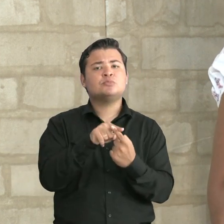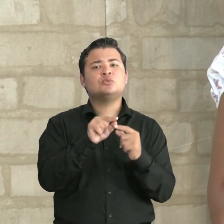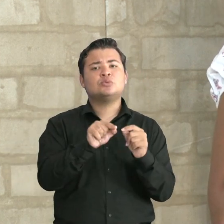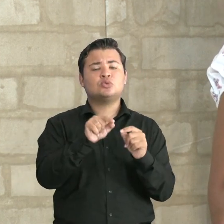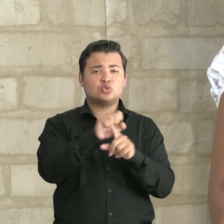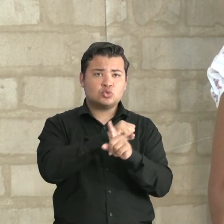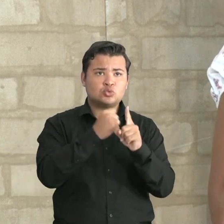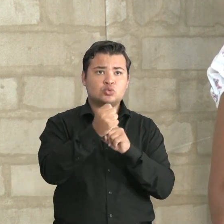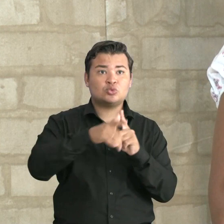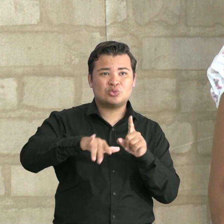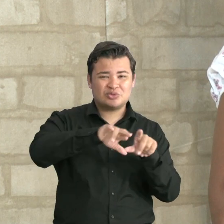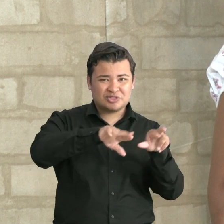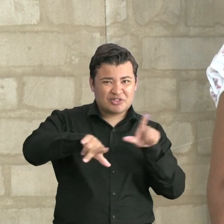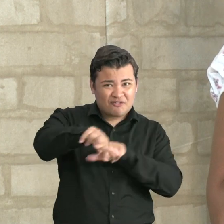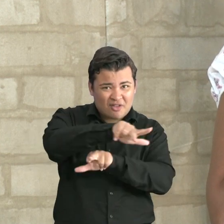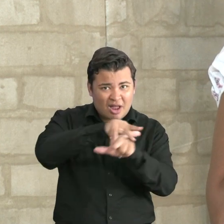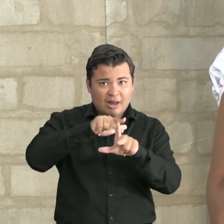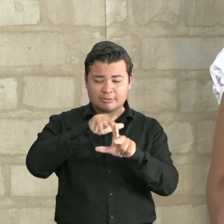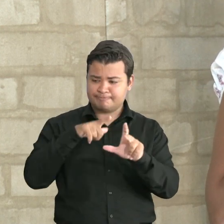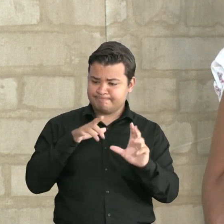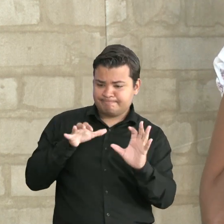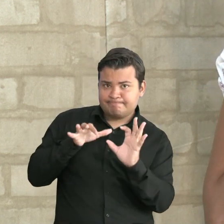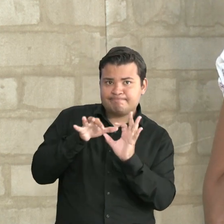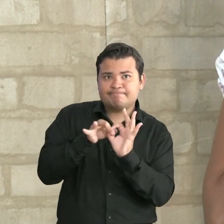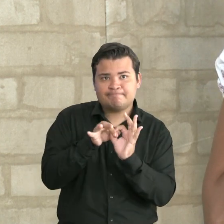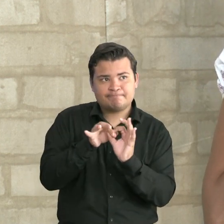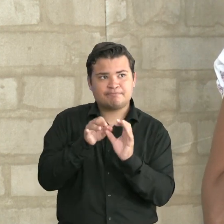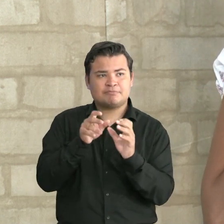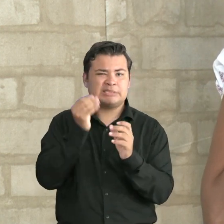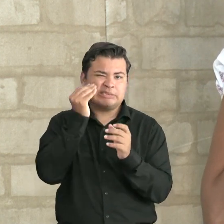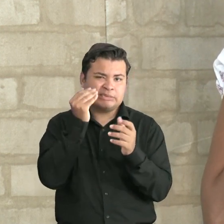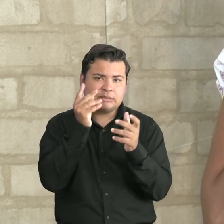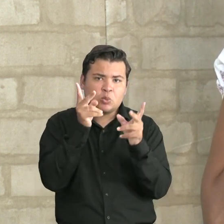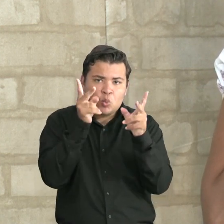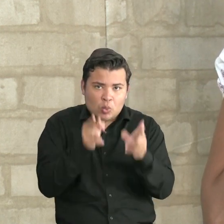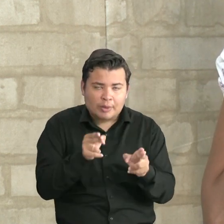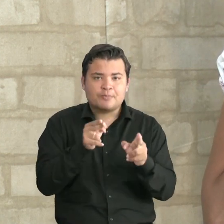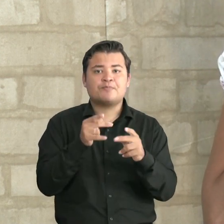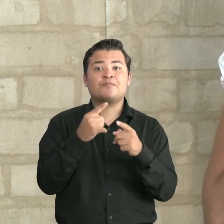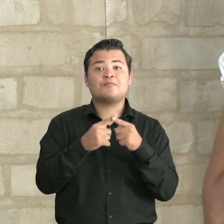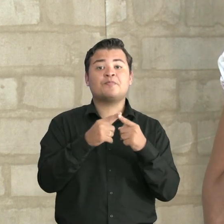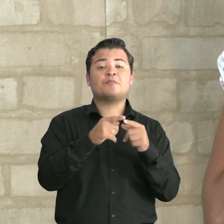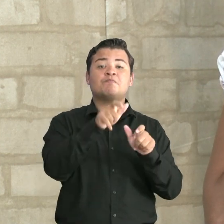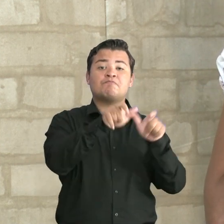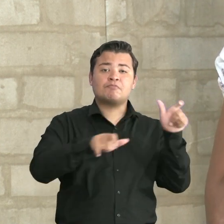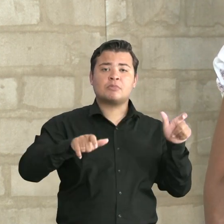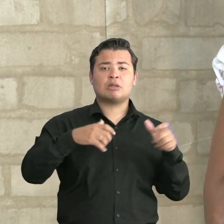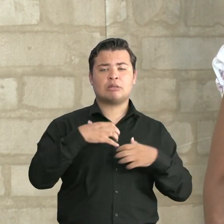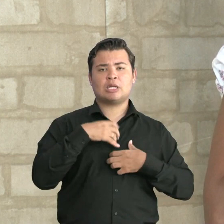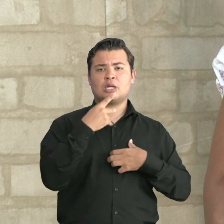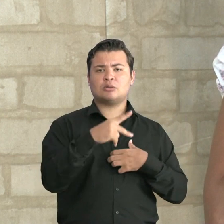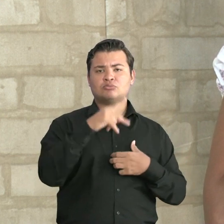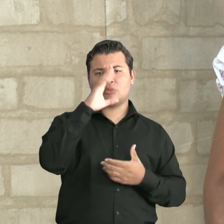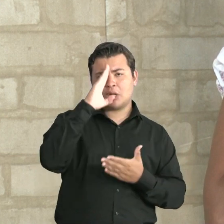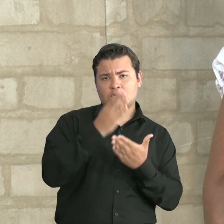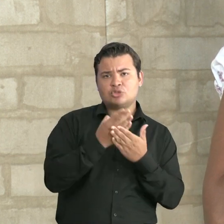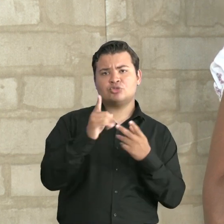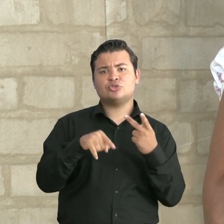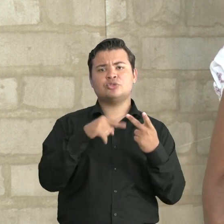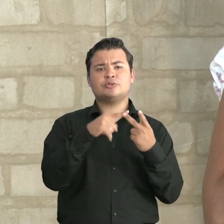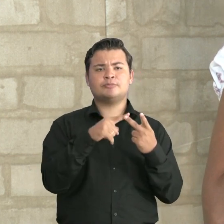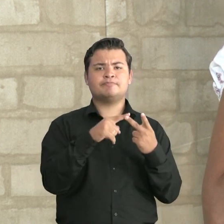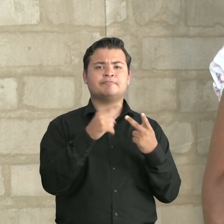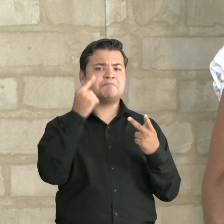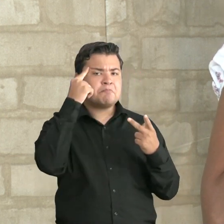a sociedade como um todo, com relação às posicionalidades dos indivíduos, às identidades, aos pertencimentos